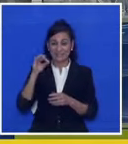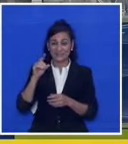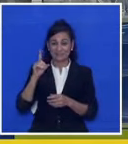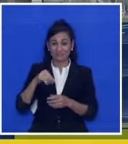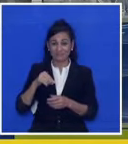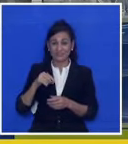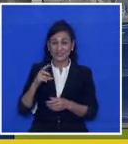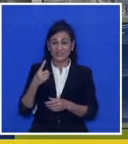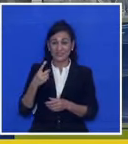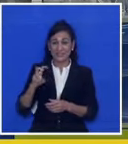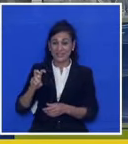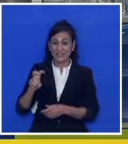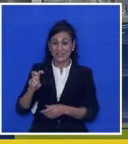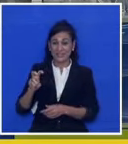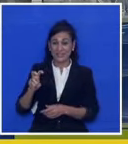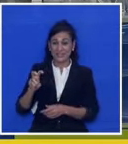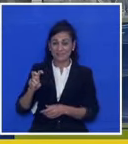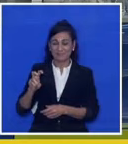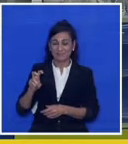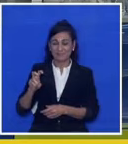foram 15,